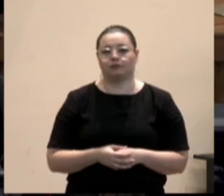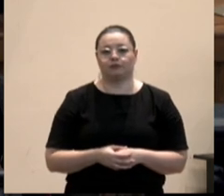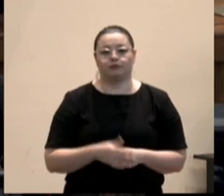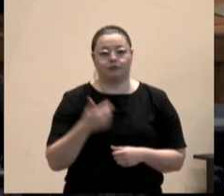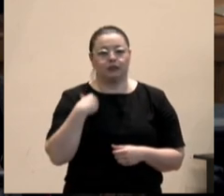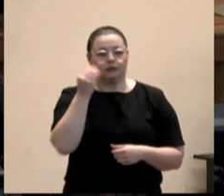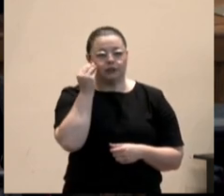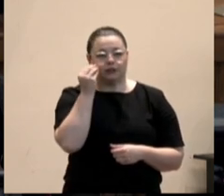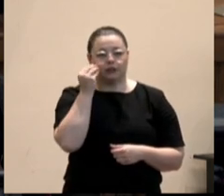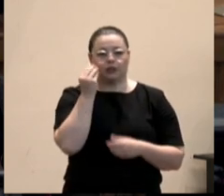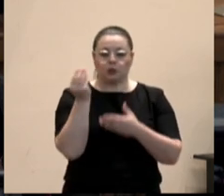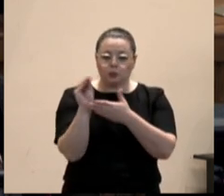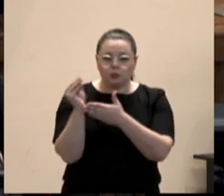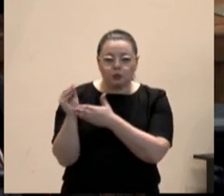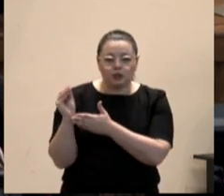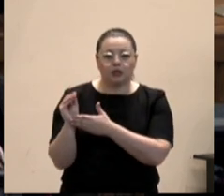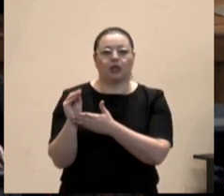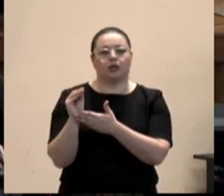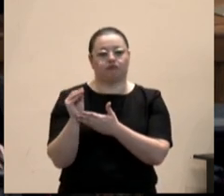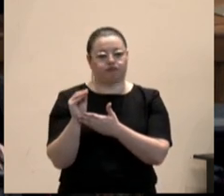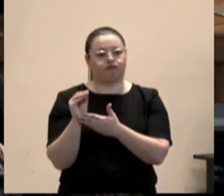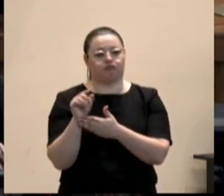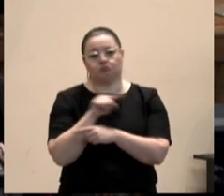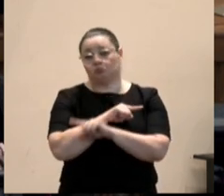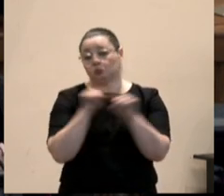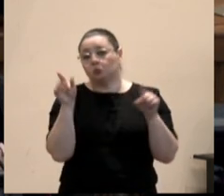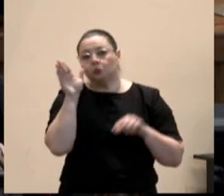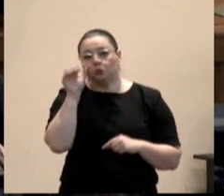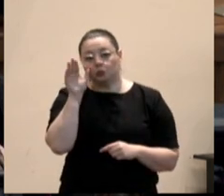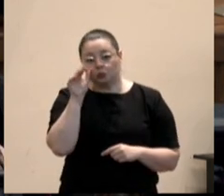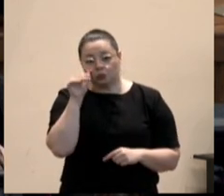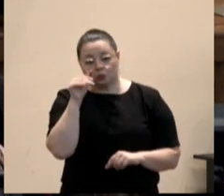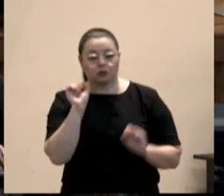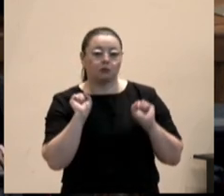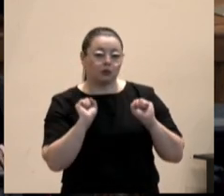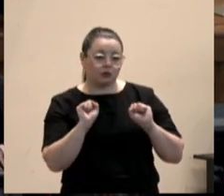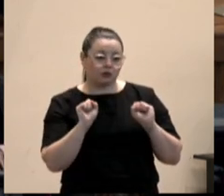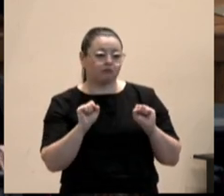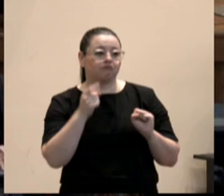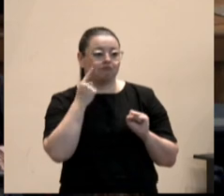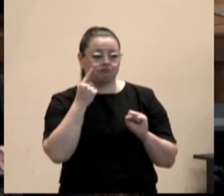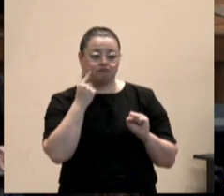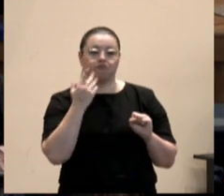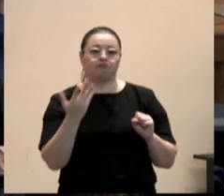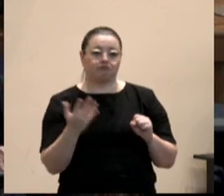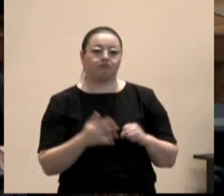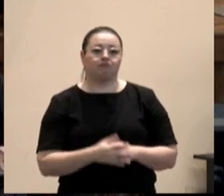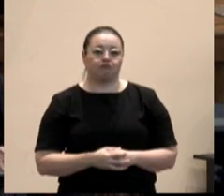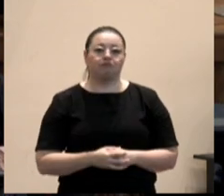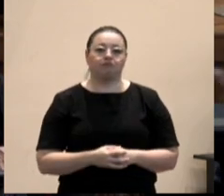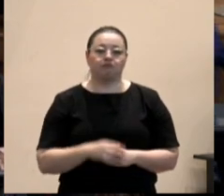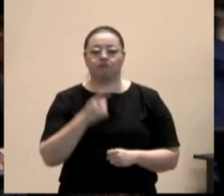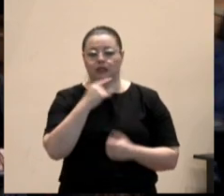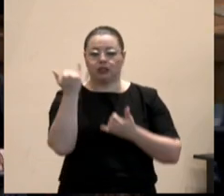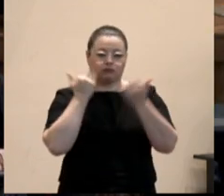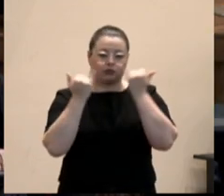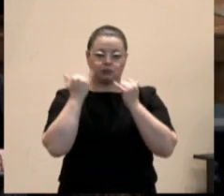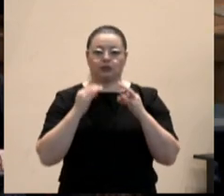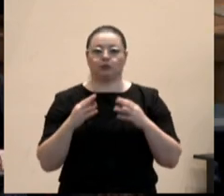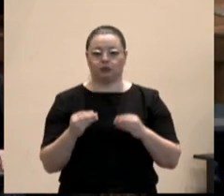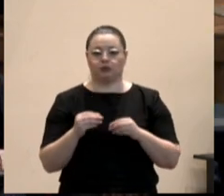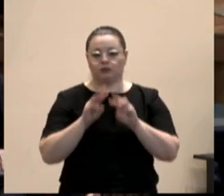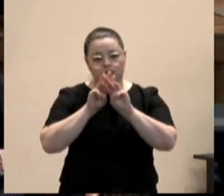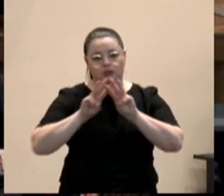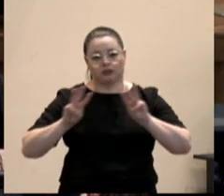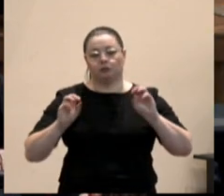as fontes. Se tiver alguém que quer curiosidade e quer começar a estudar esse negócio e mexer com esses bancos de dados, estão aí.